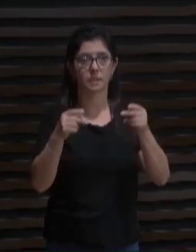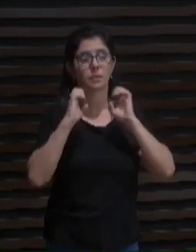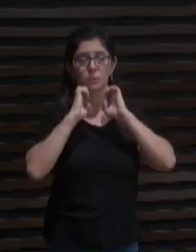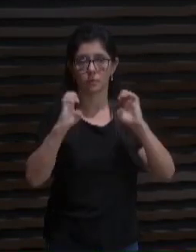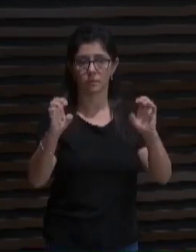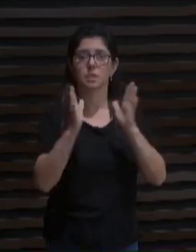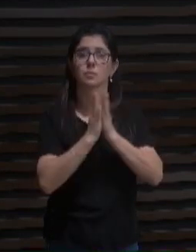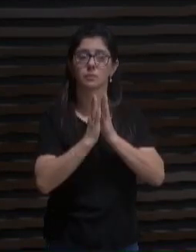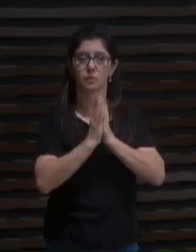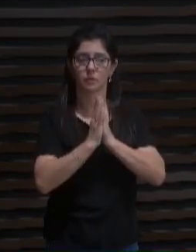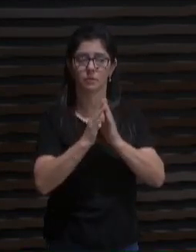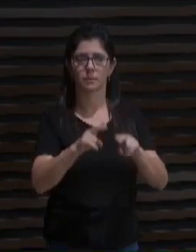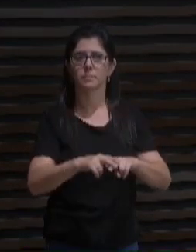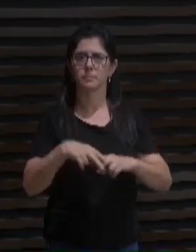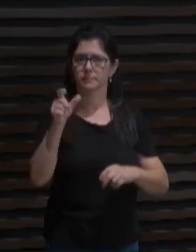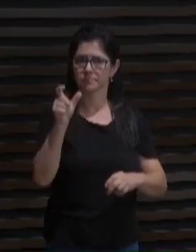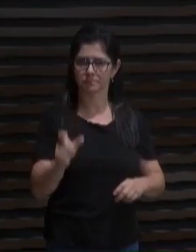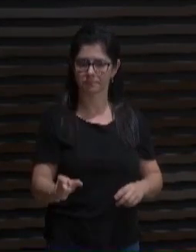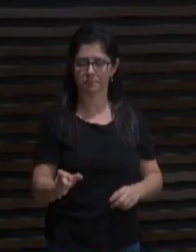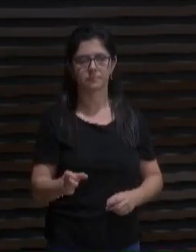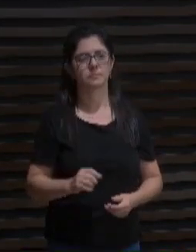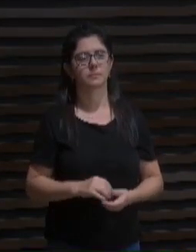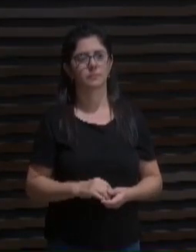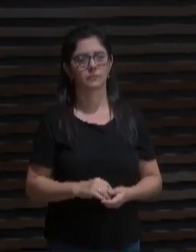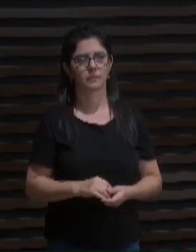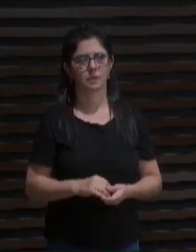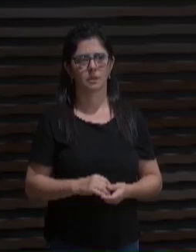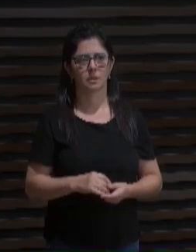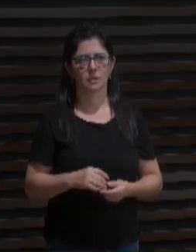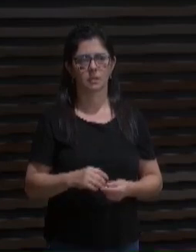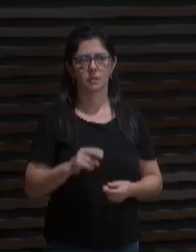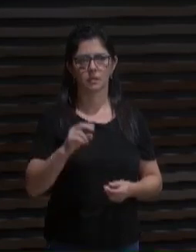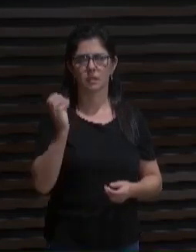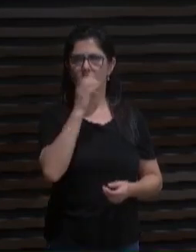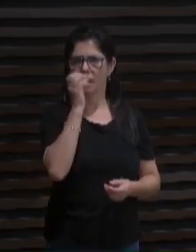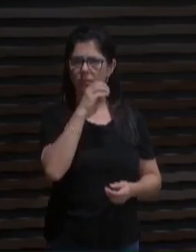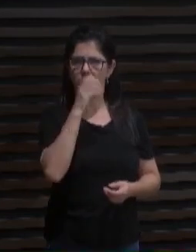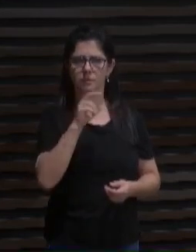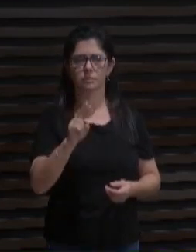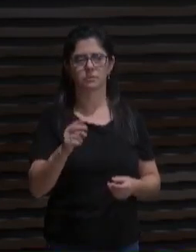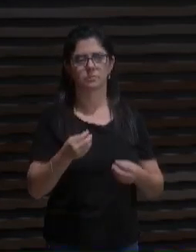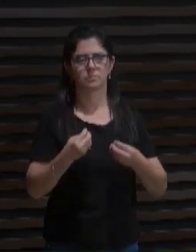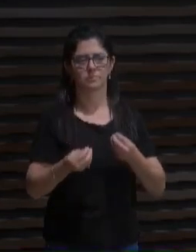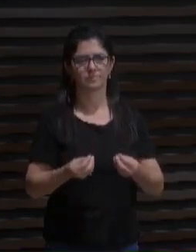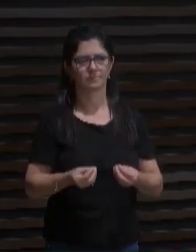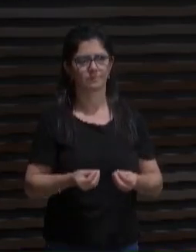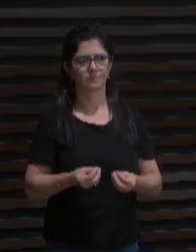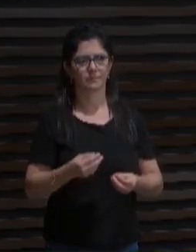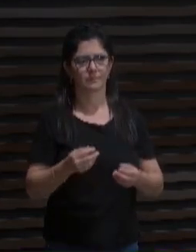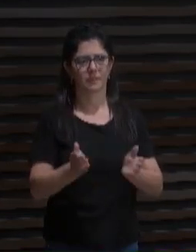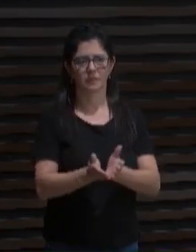pessoa, tá bom? Agora vamos ver rapidamente aqui características desses santos em Tessalônica. Ó,